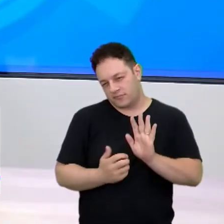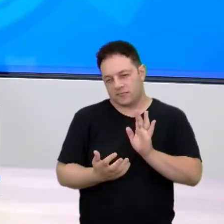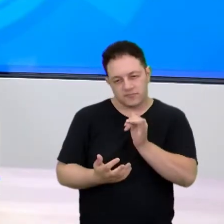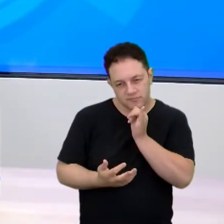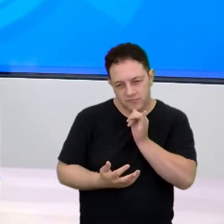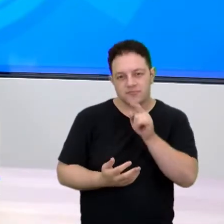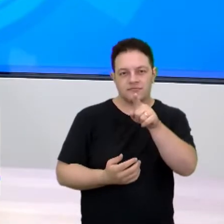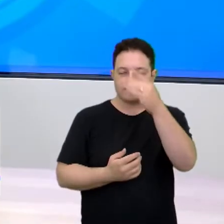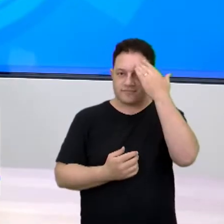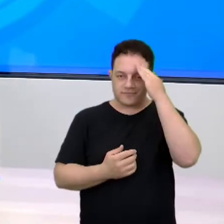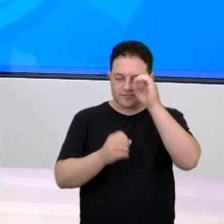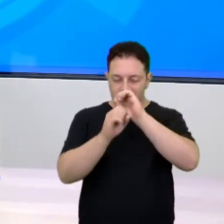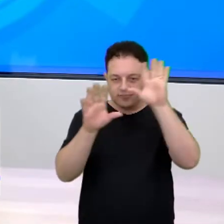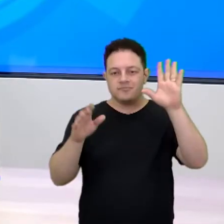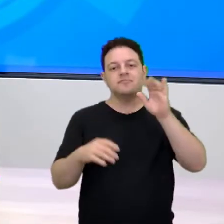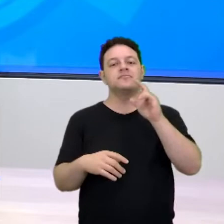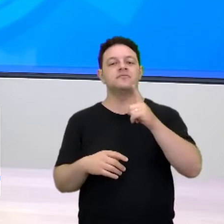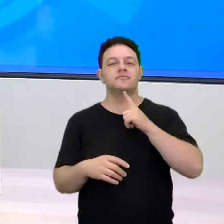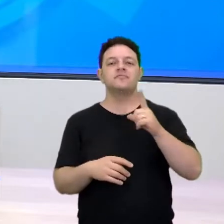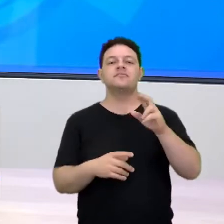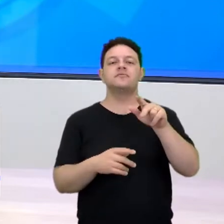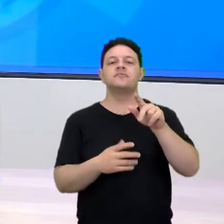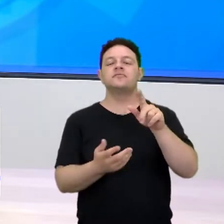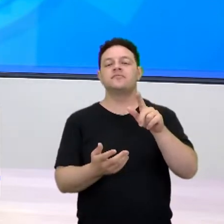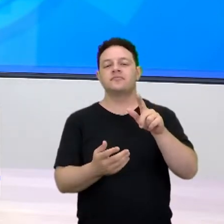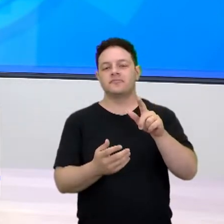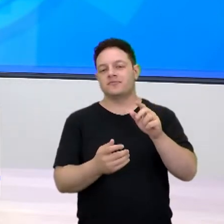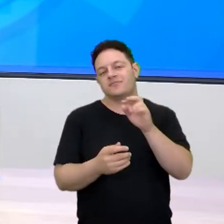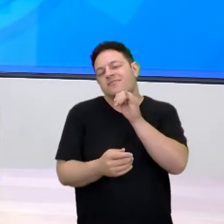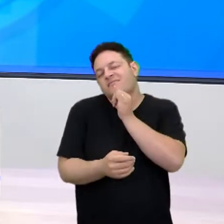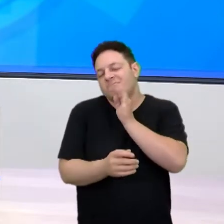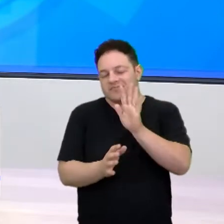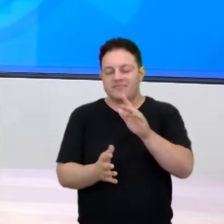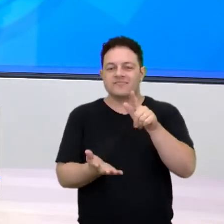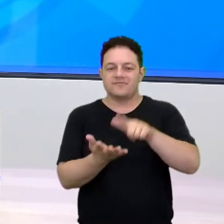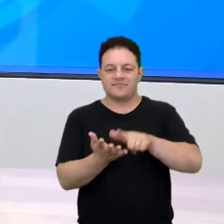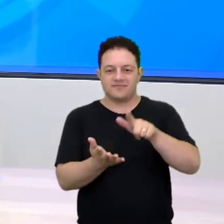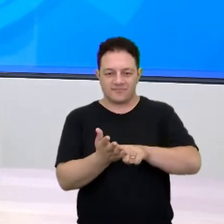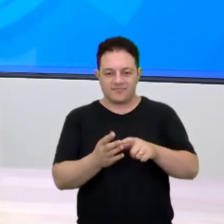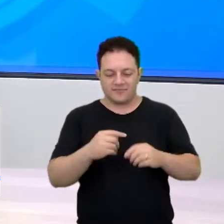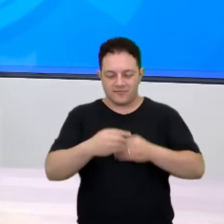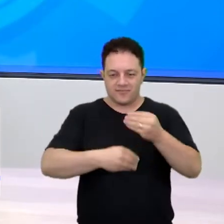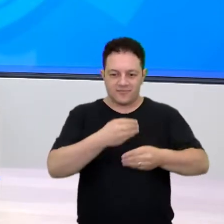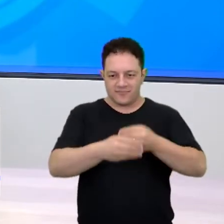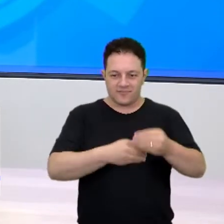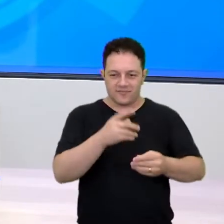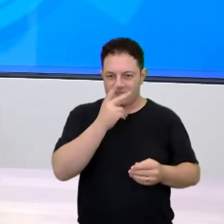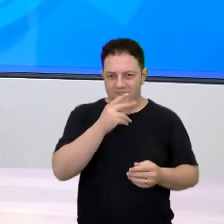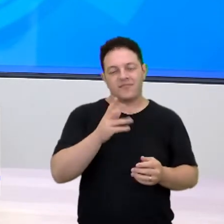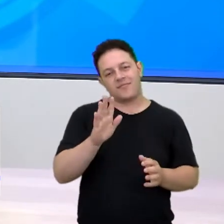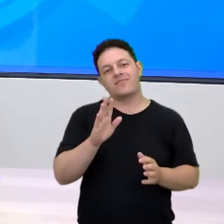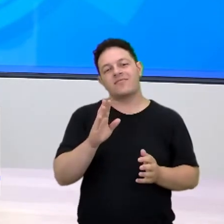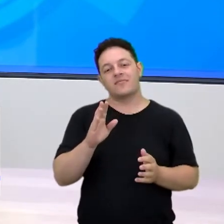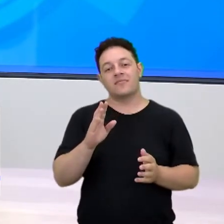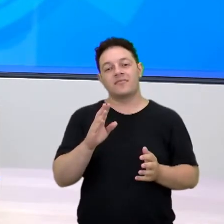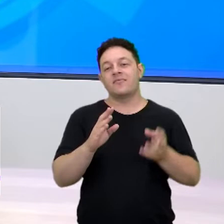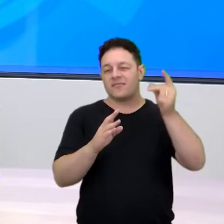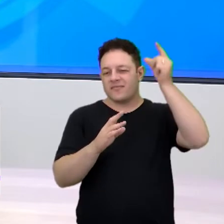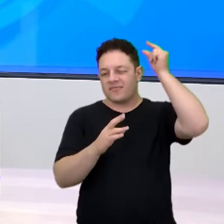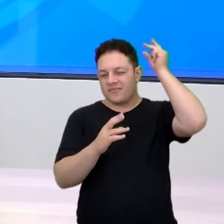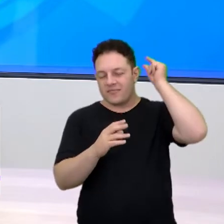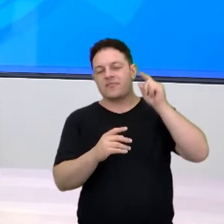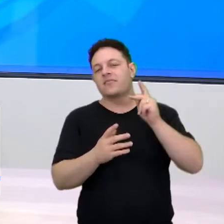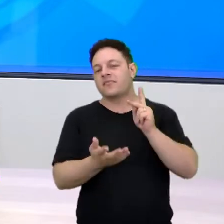o aluno entender, um rolo de papel, né? Hoje a tecnologia é mais moderna, ela está digital, né? Mas os primeiros tinha lá um